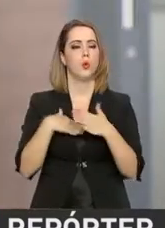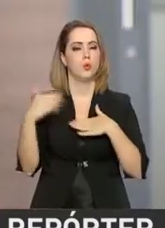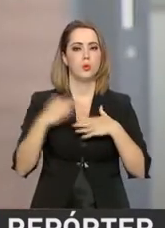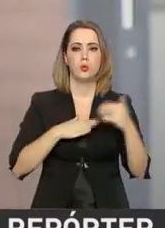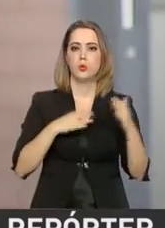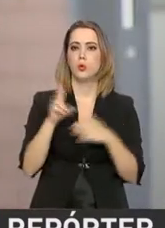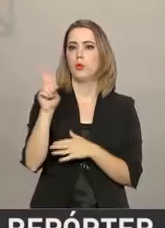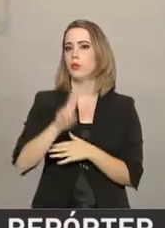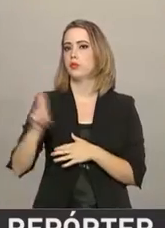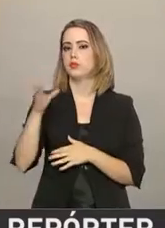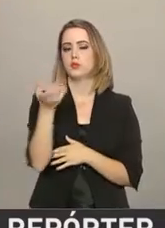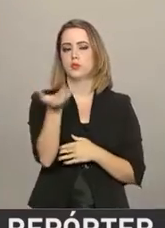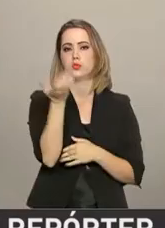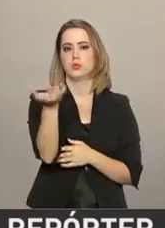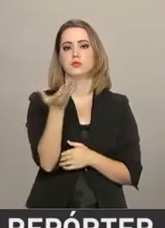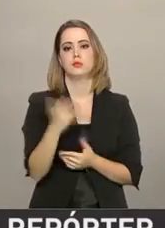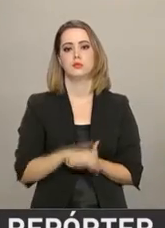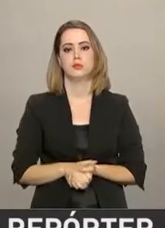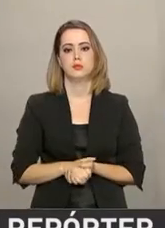faculdade que você queira.